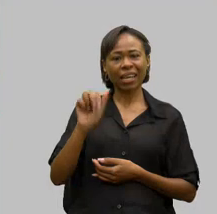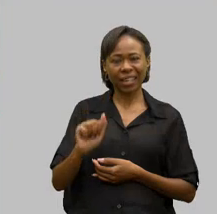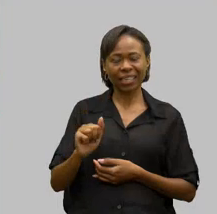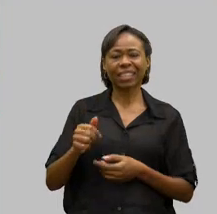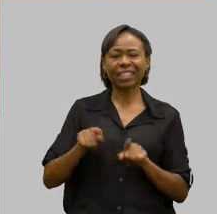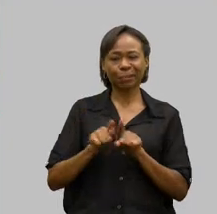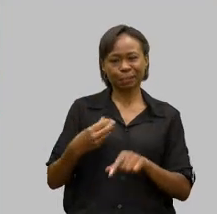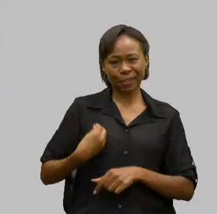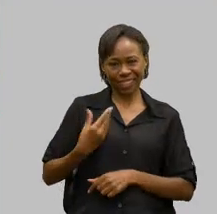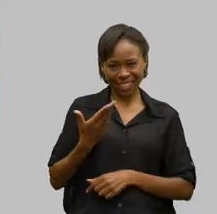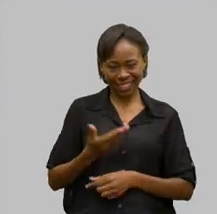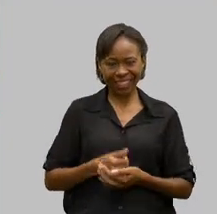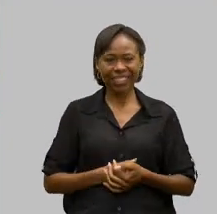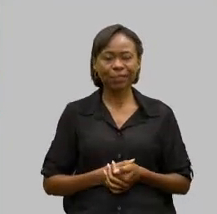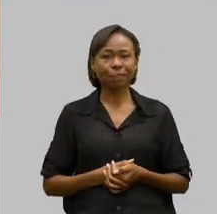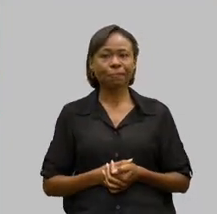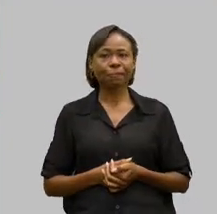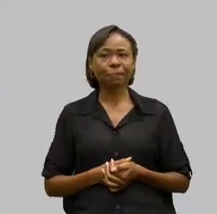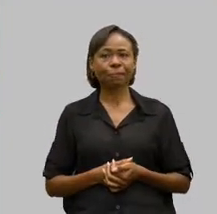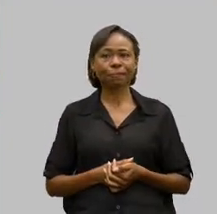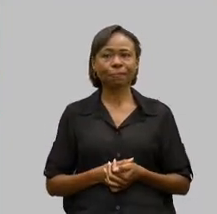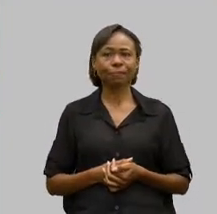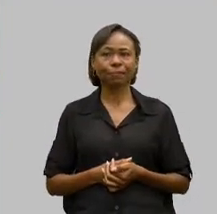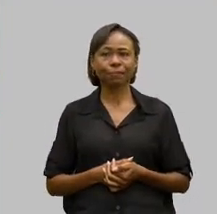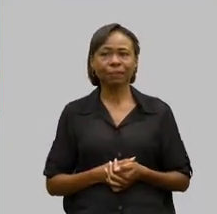também. E todo mundo, não